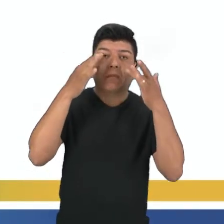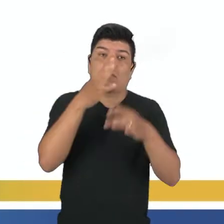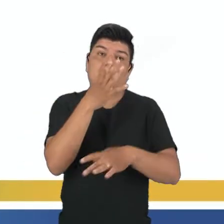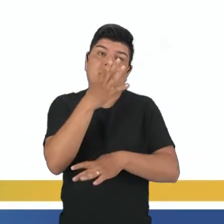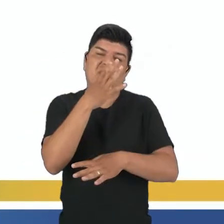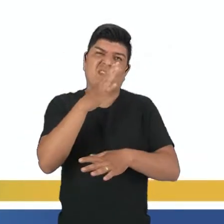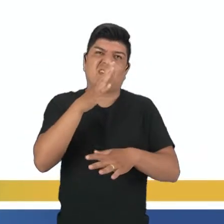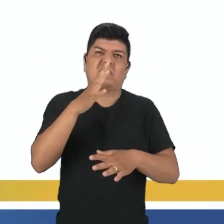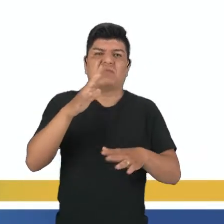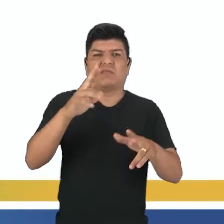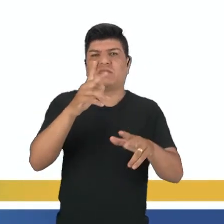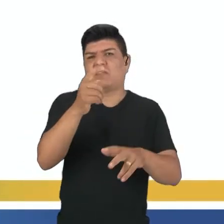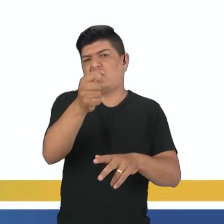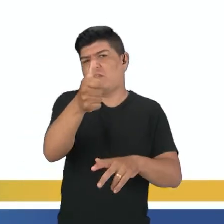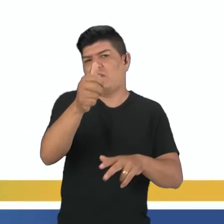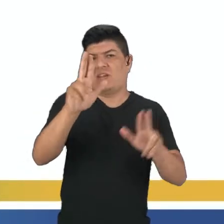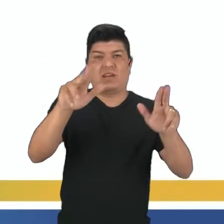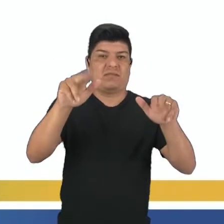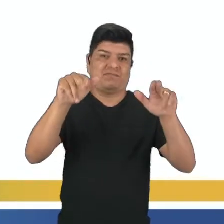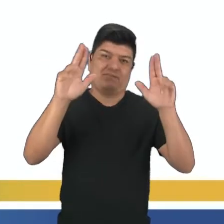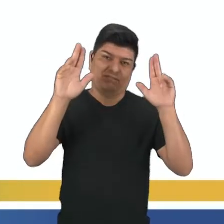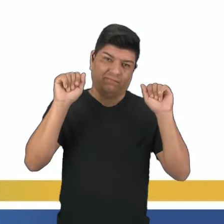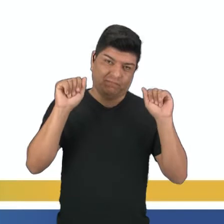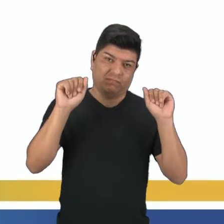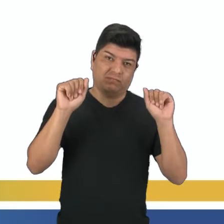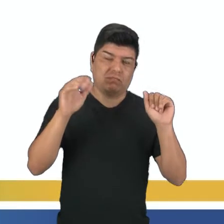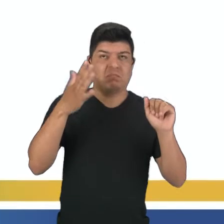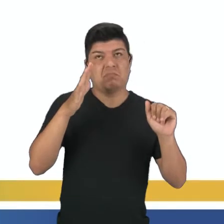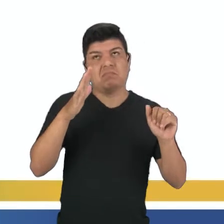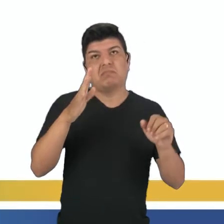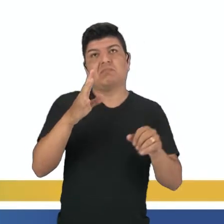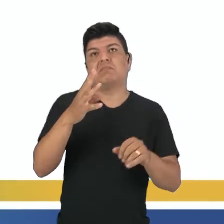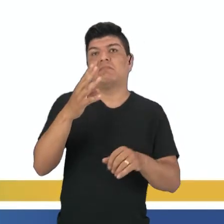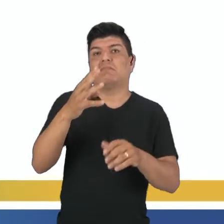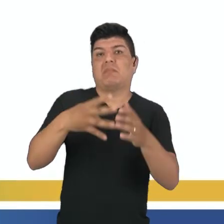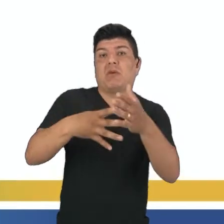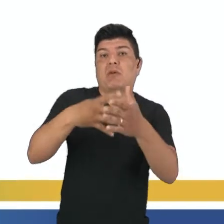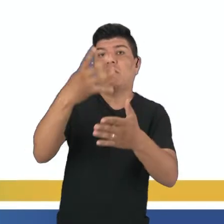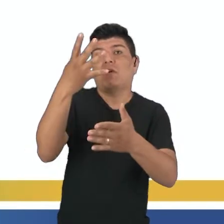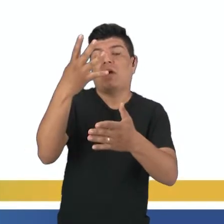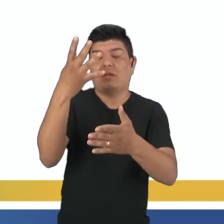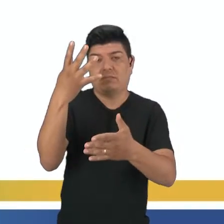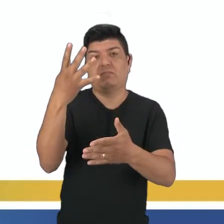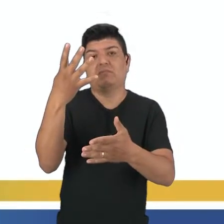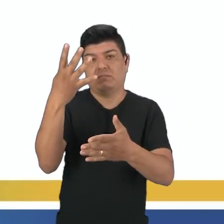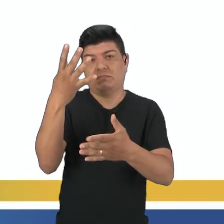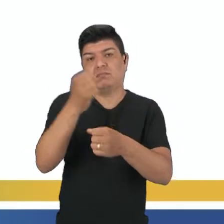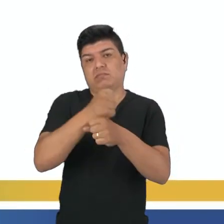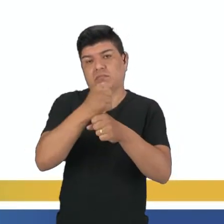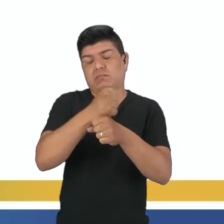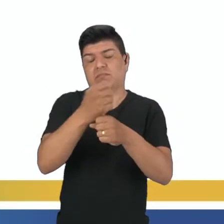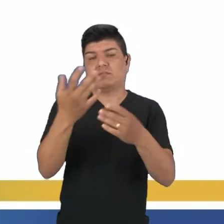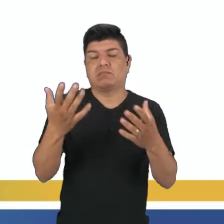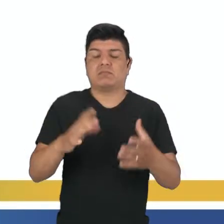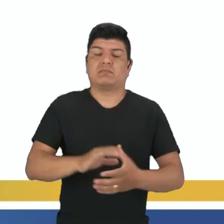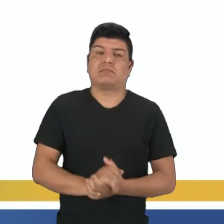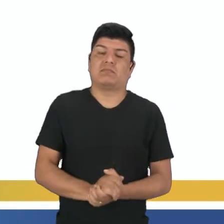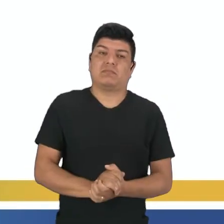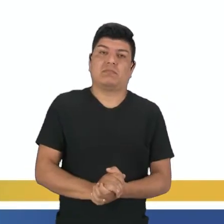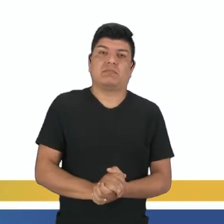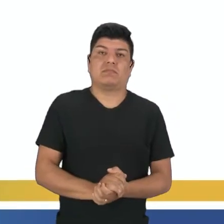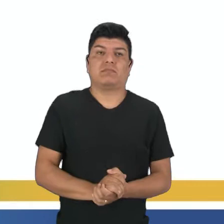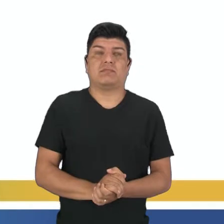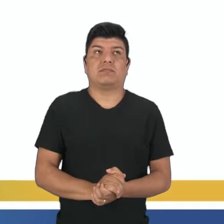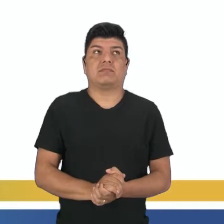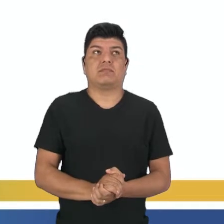ou seja, quase nunca, vou 4 vezes ao ano, né? Quantas vacações tem ao ano? Tenho 2